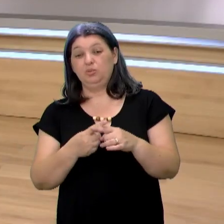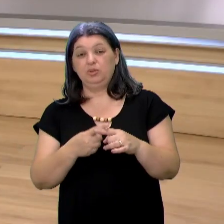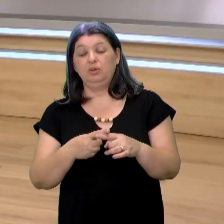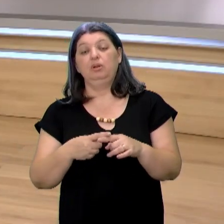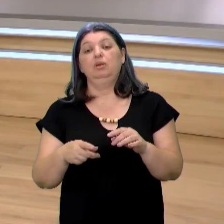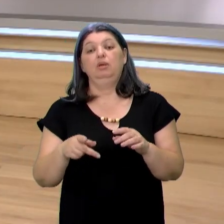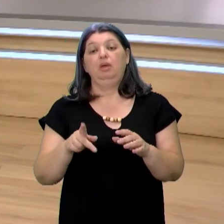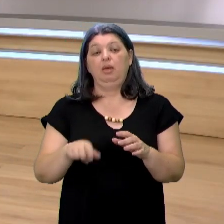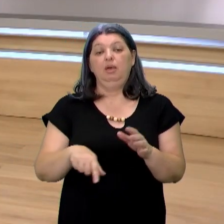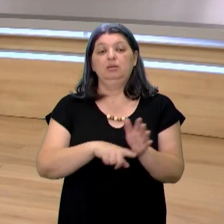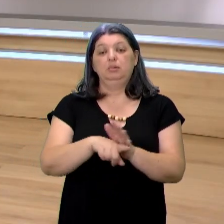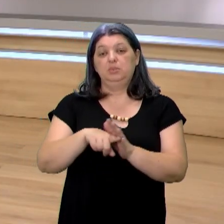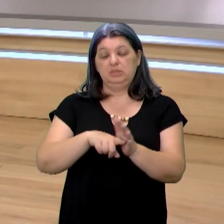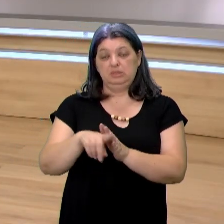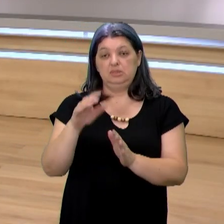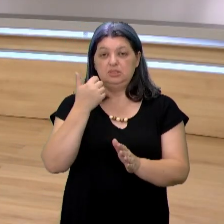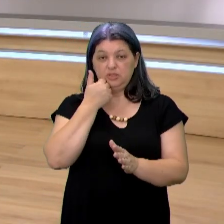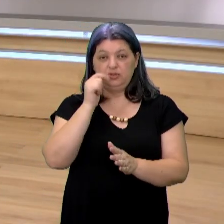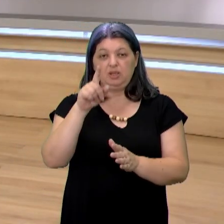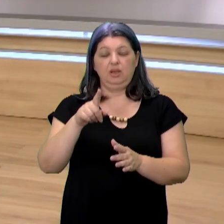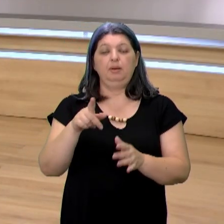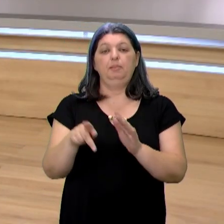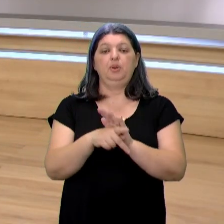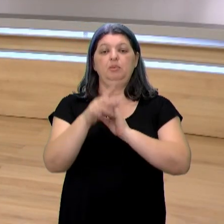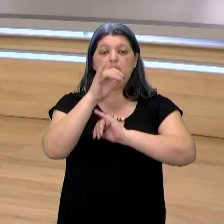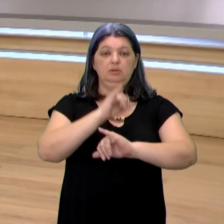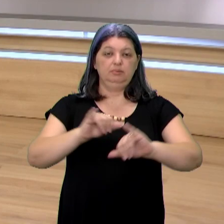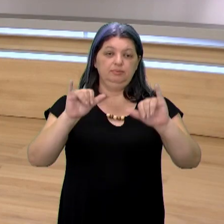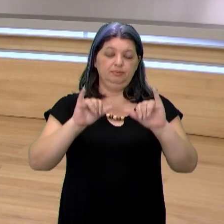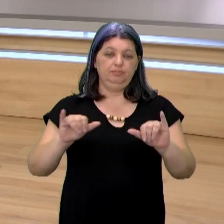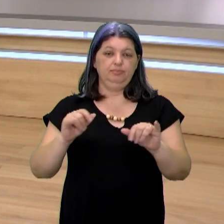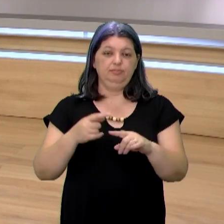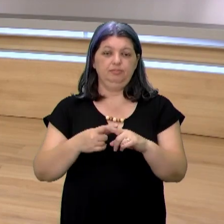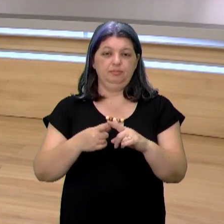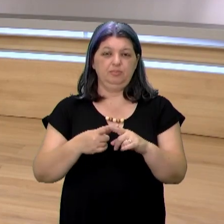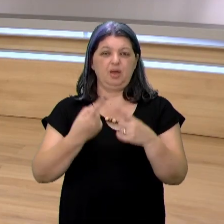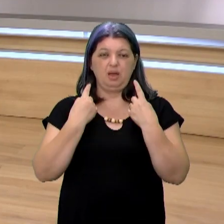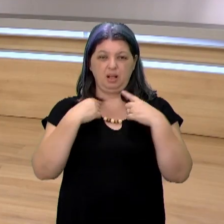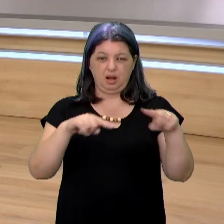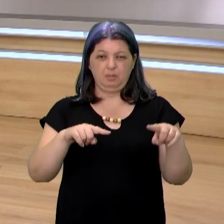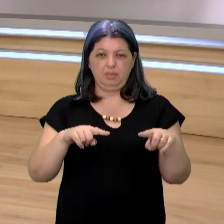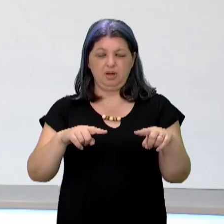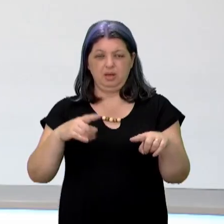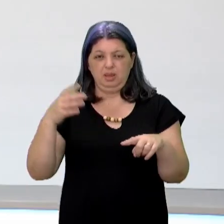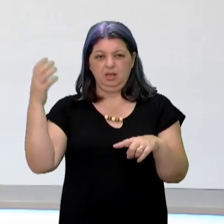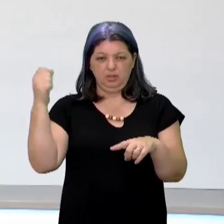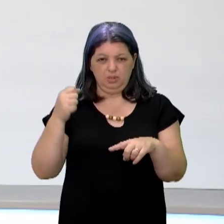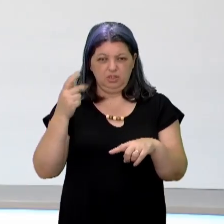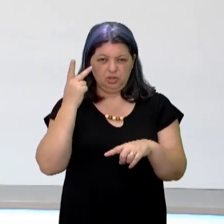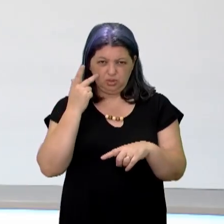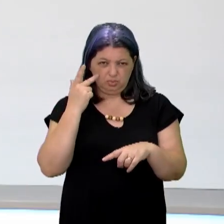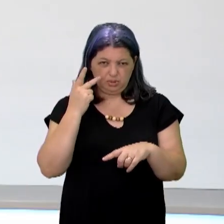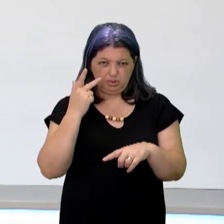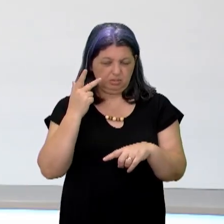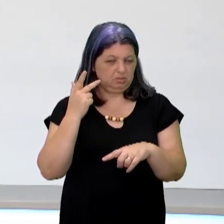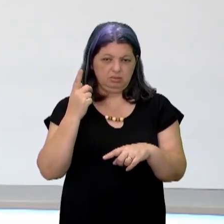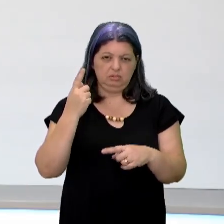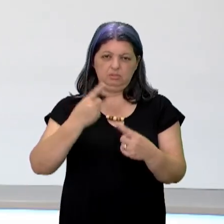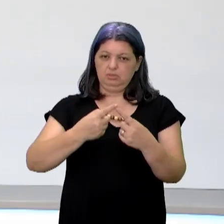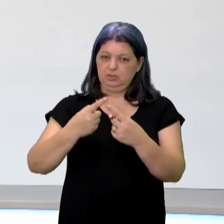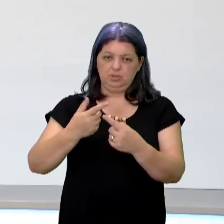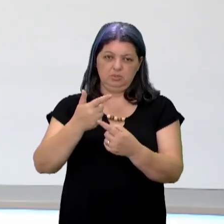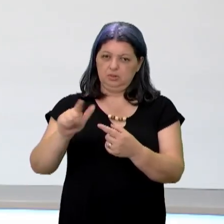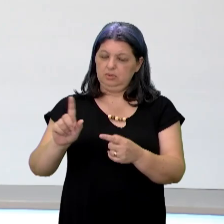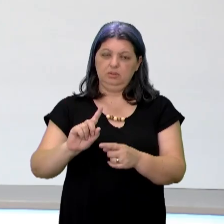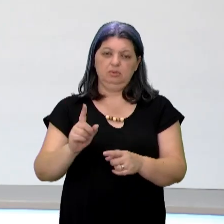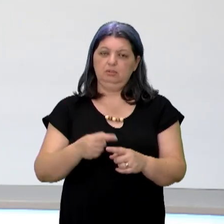divulgação científica ele é informativo, né, Pro? Informativo. E a D, criticar o uso do leite comum? Não, em momento nenhum. Nenhum falou sobre outro tipo de leite, ou que